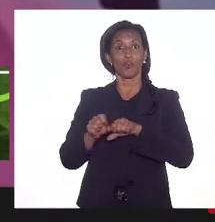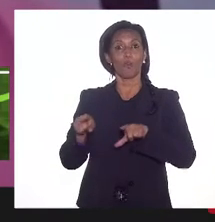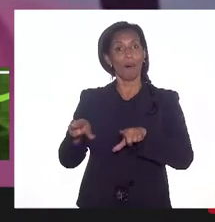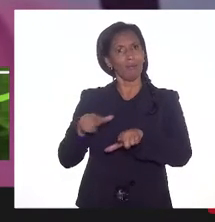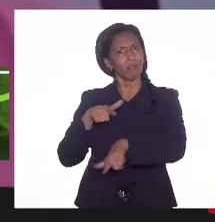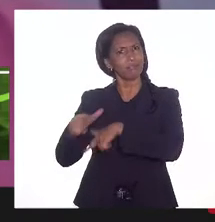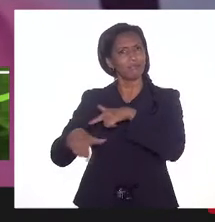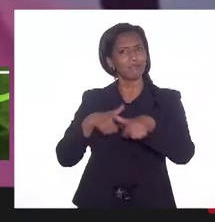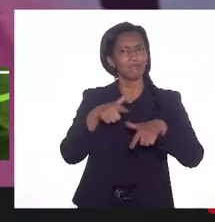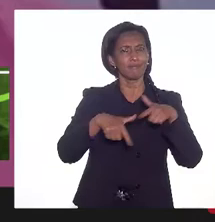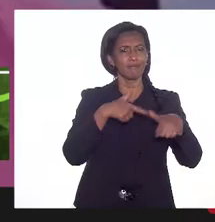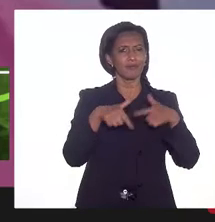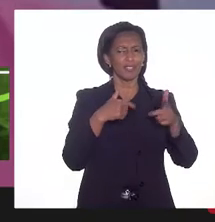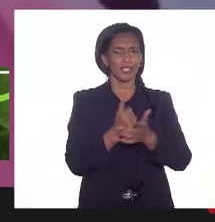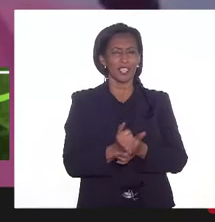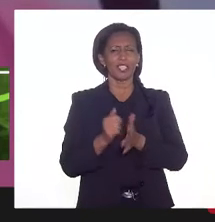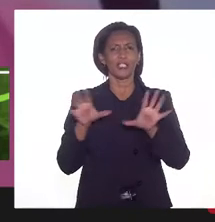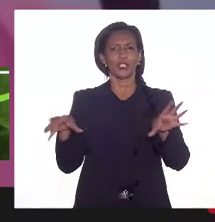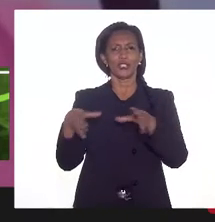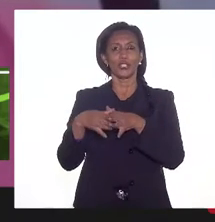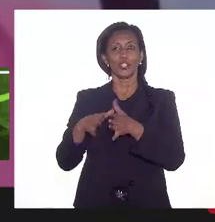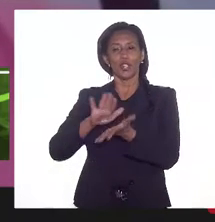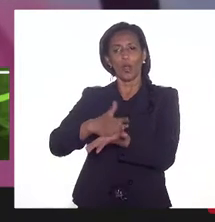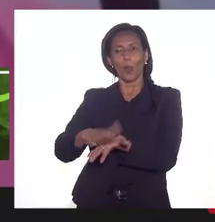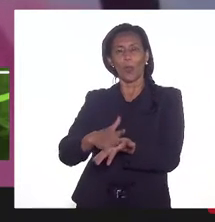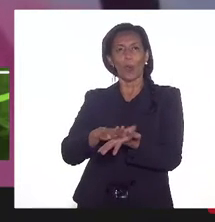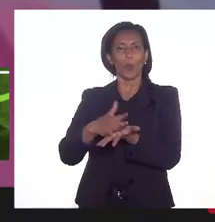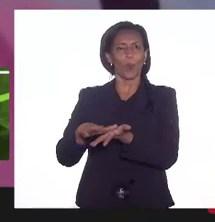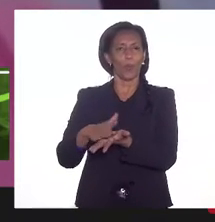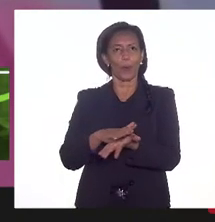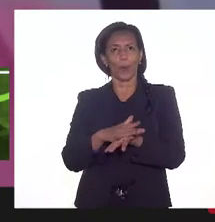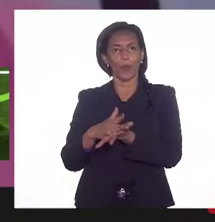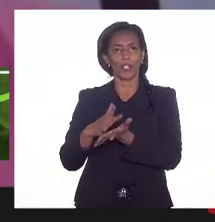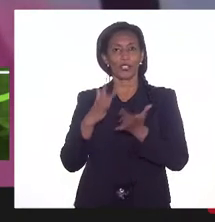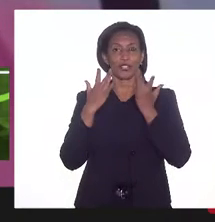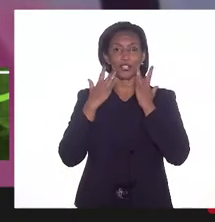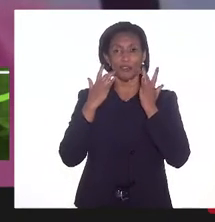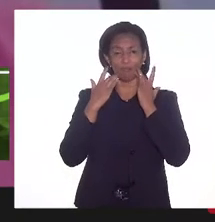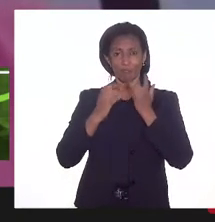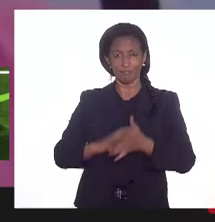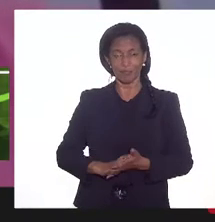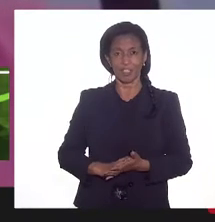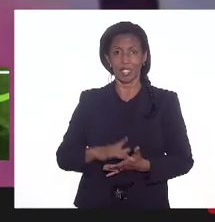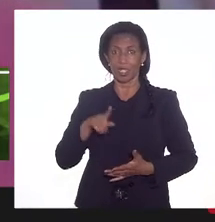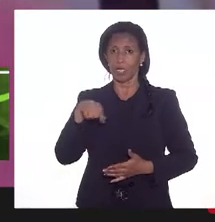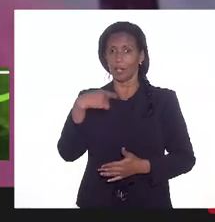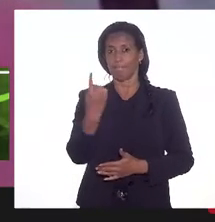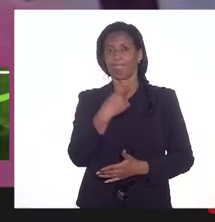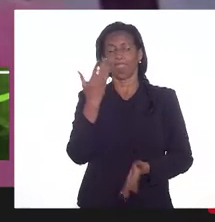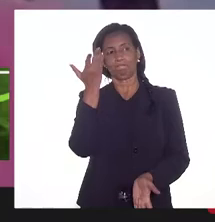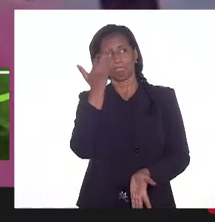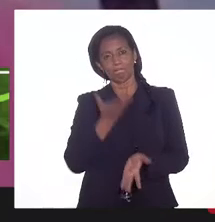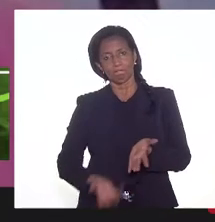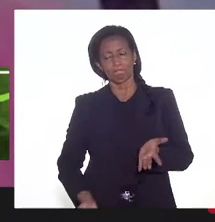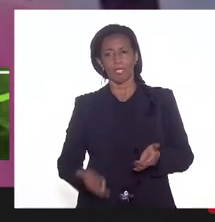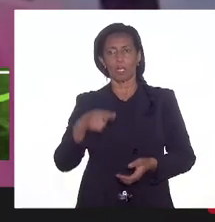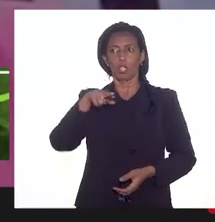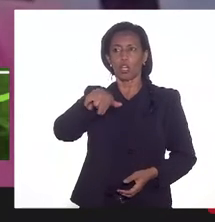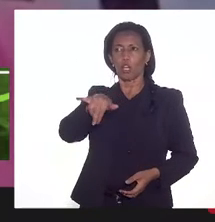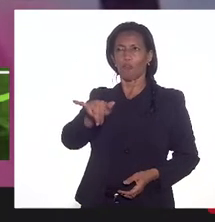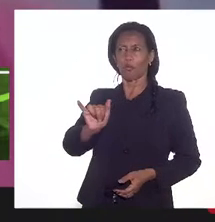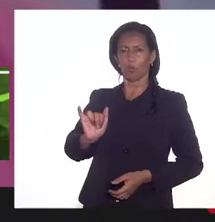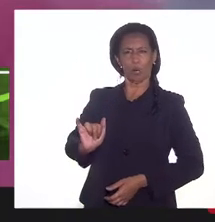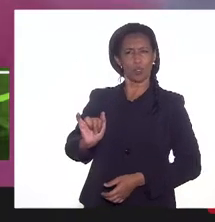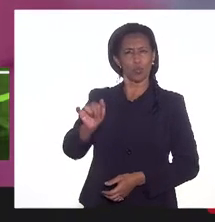de obra de backstage de escola de samba para teatro e nós perdemos só temos a de Nova Iguaçu a Paulo